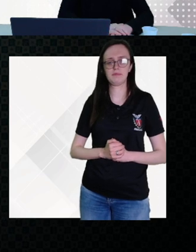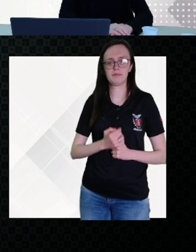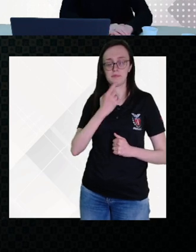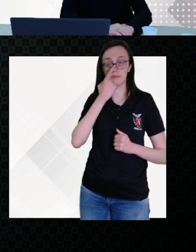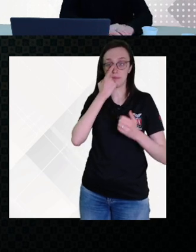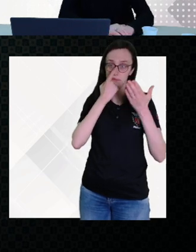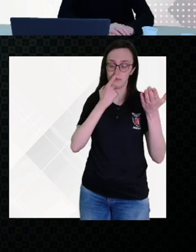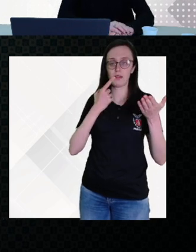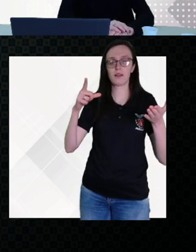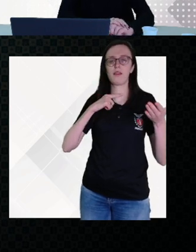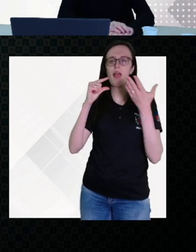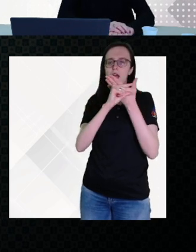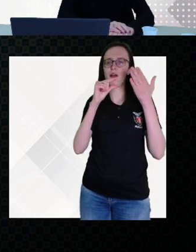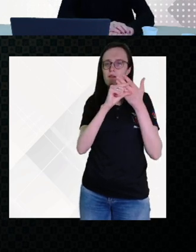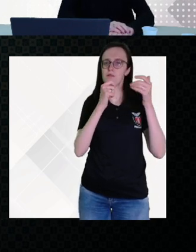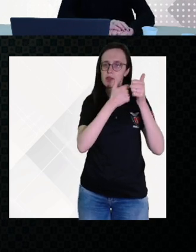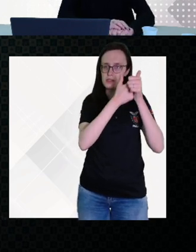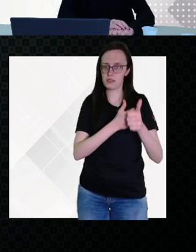Então, segundo esse autor,